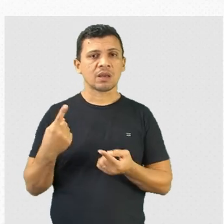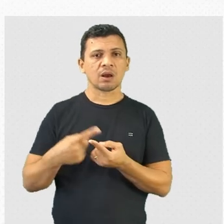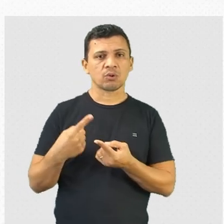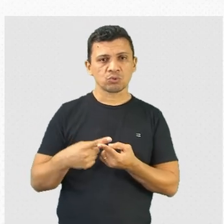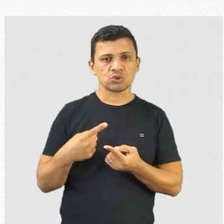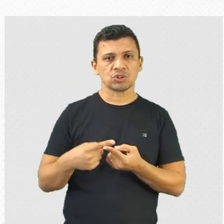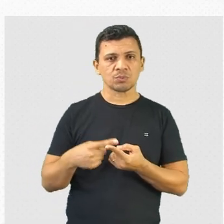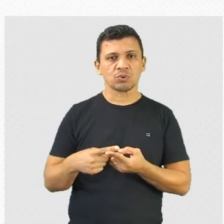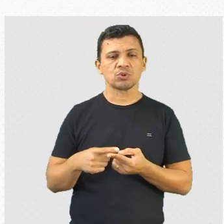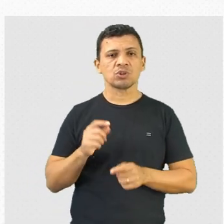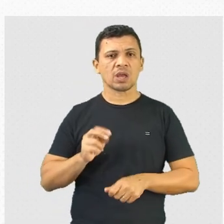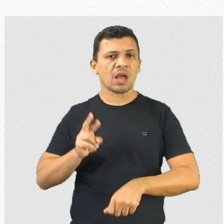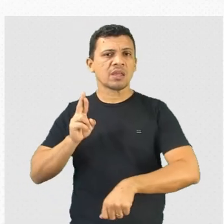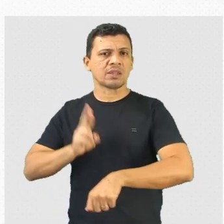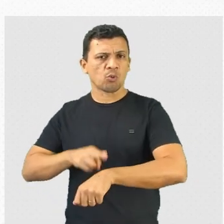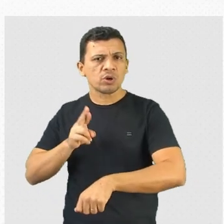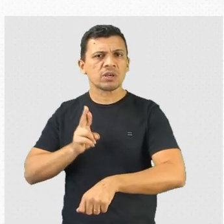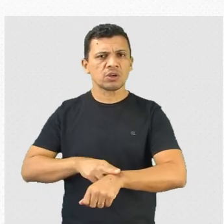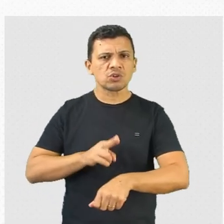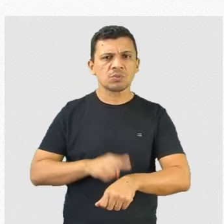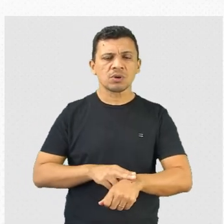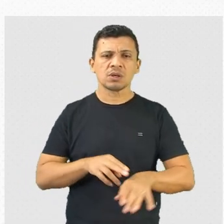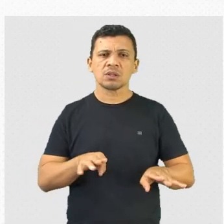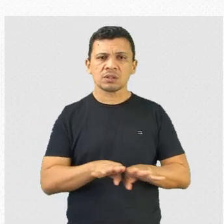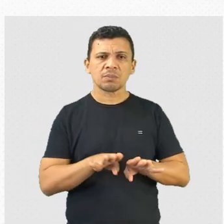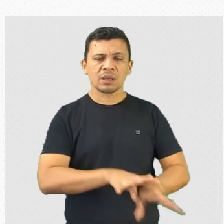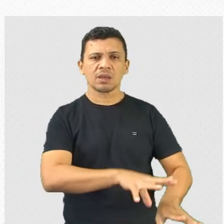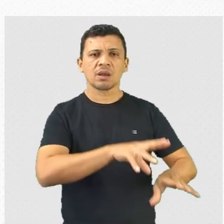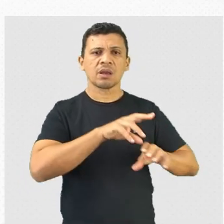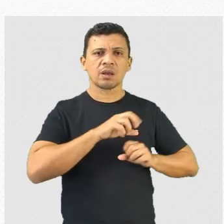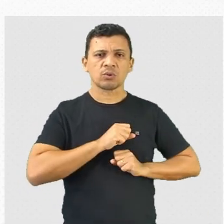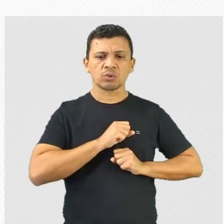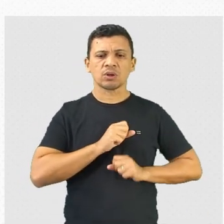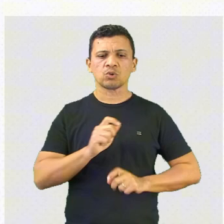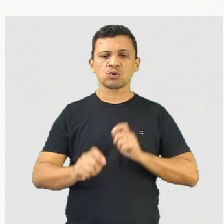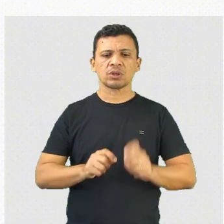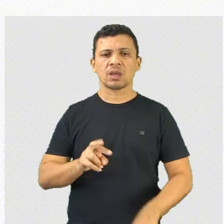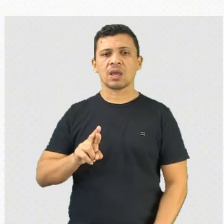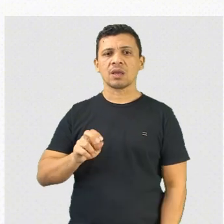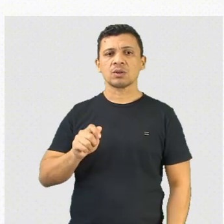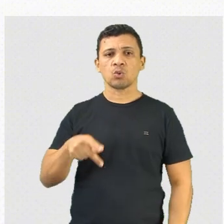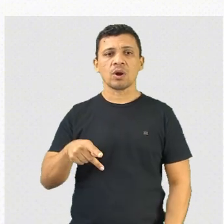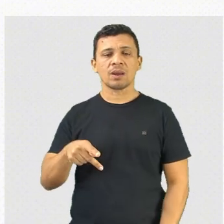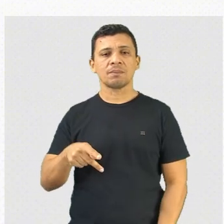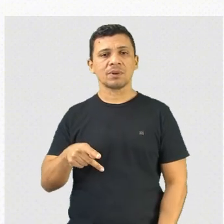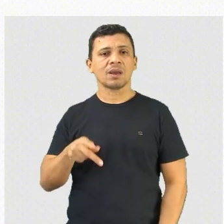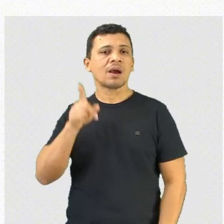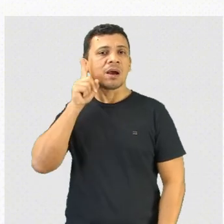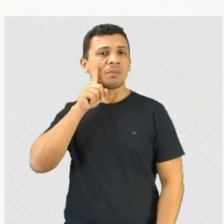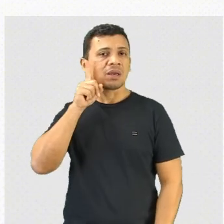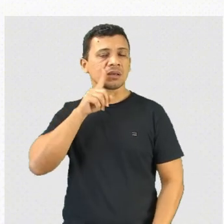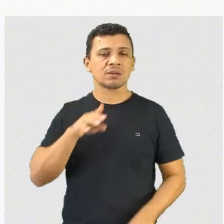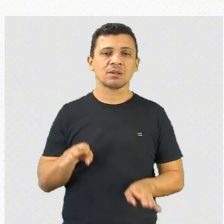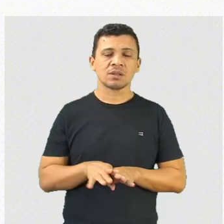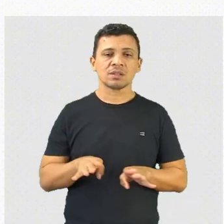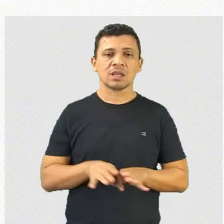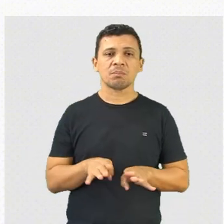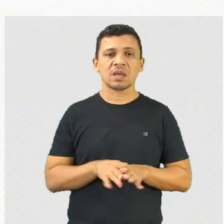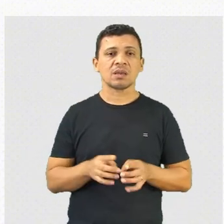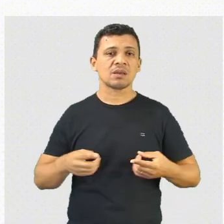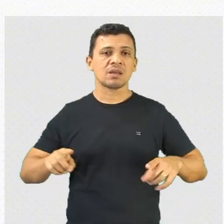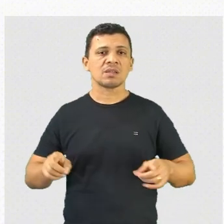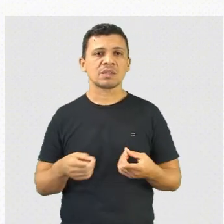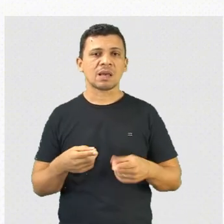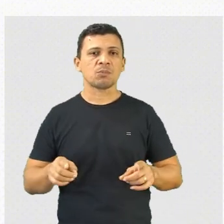batidas próprios, mas também passou a incorporar elementos do rap americano e da música eletrônica. Então, olha só